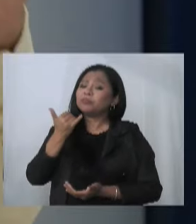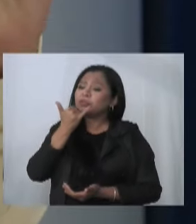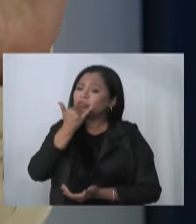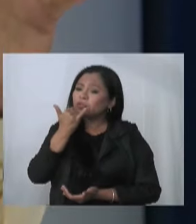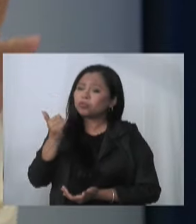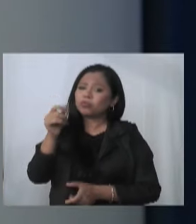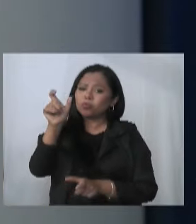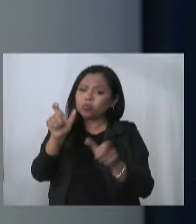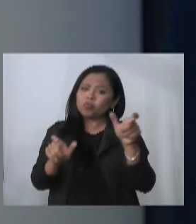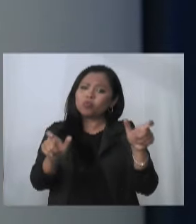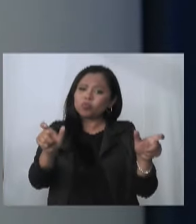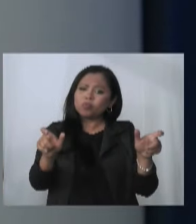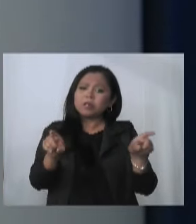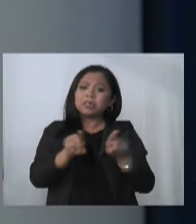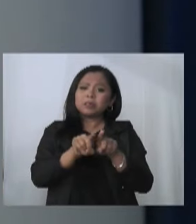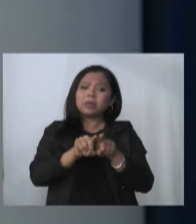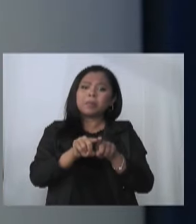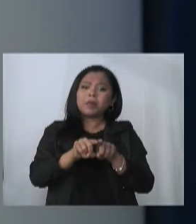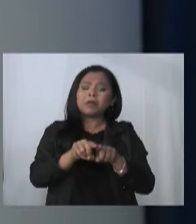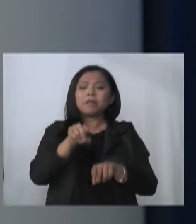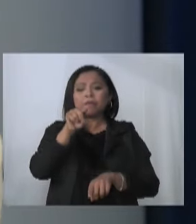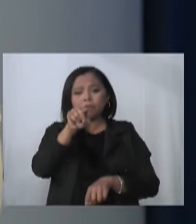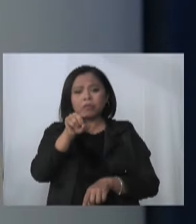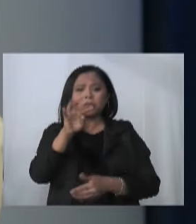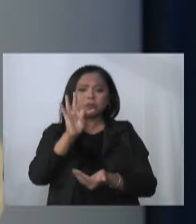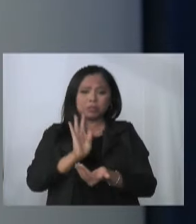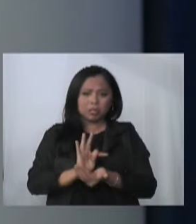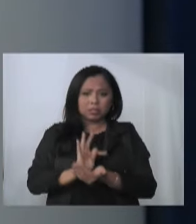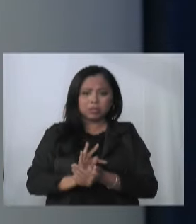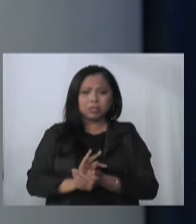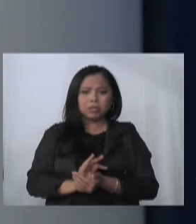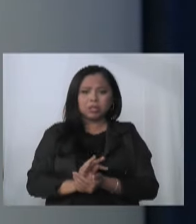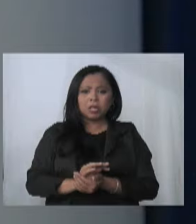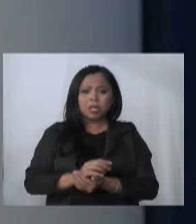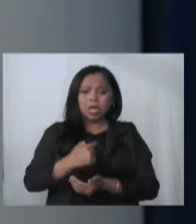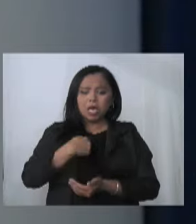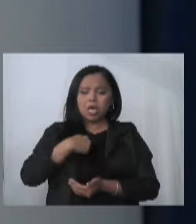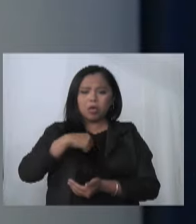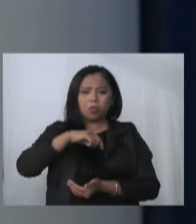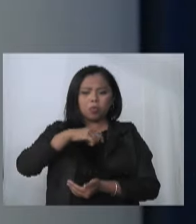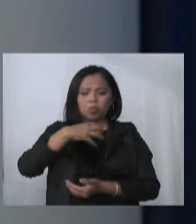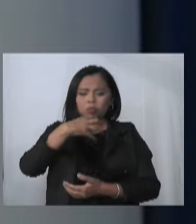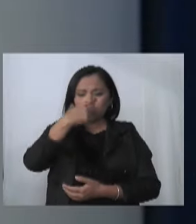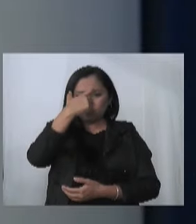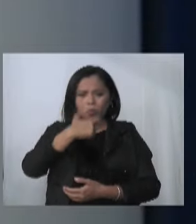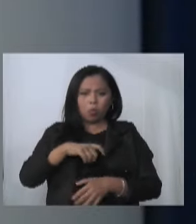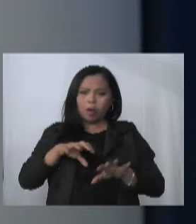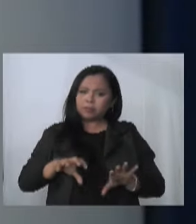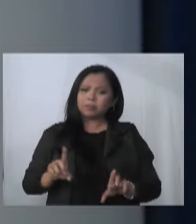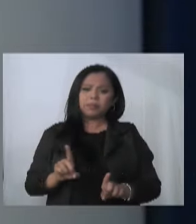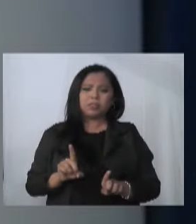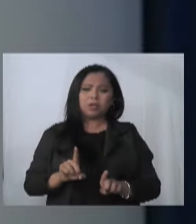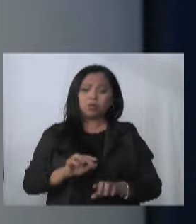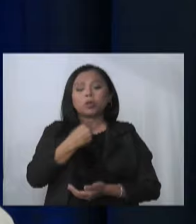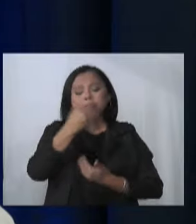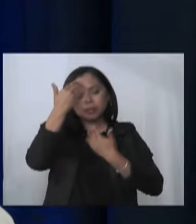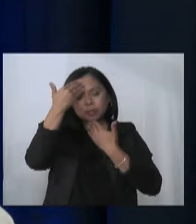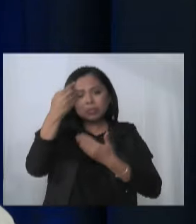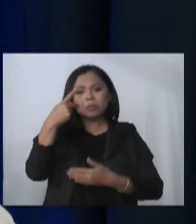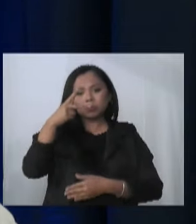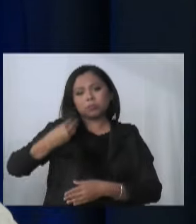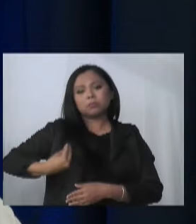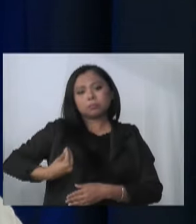aos teresinenses, que não é o meu perfil. Todos sabem como é que me comporto nas comunidades.